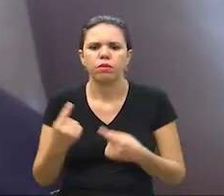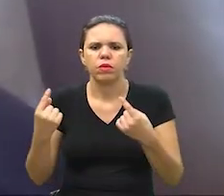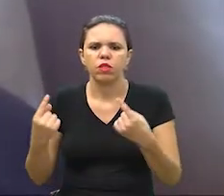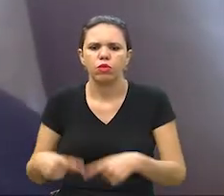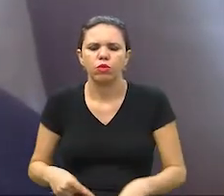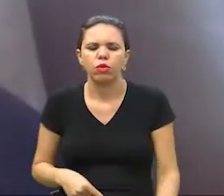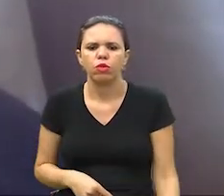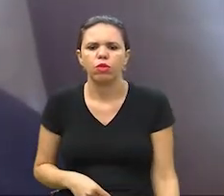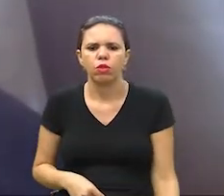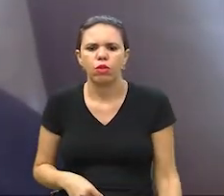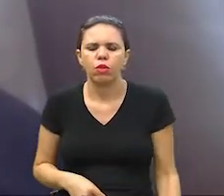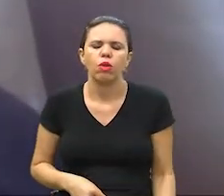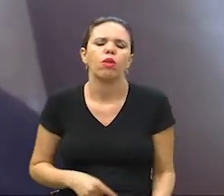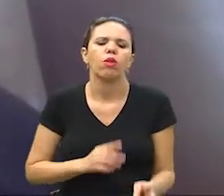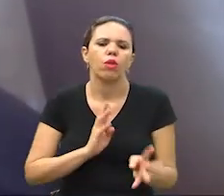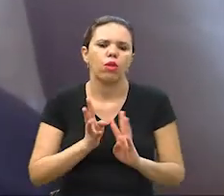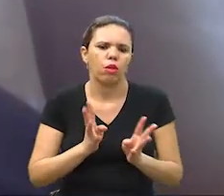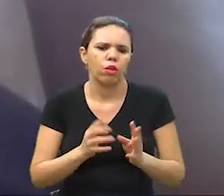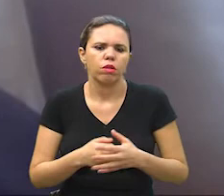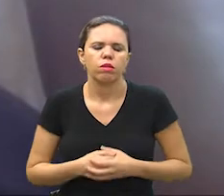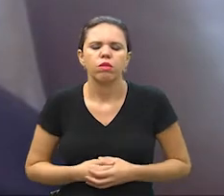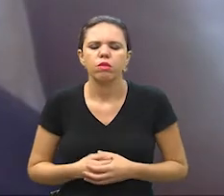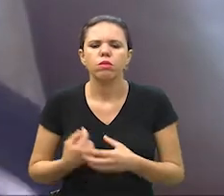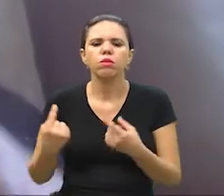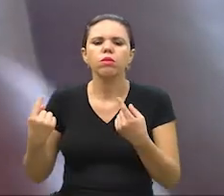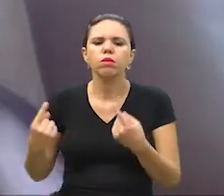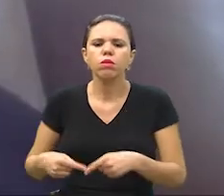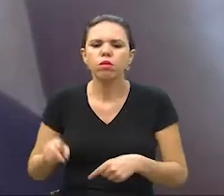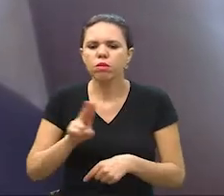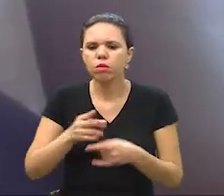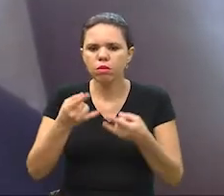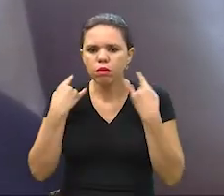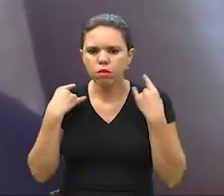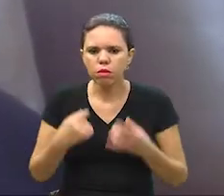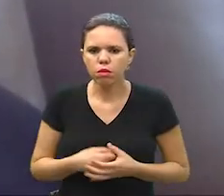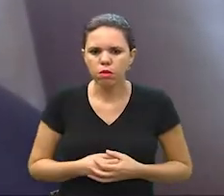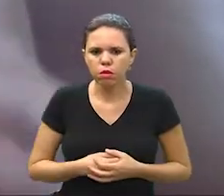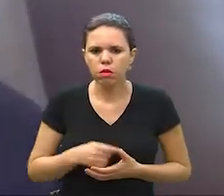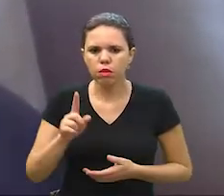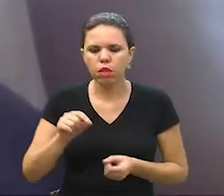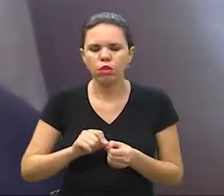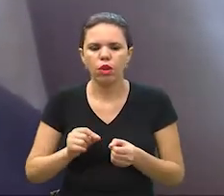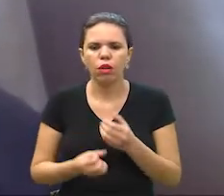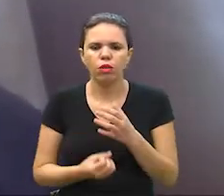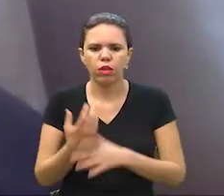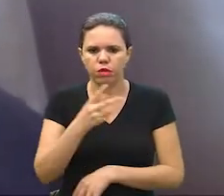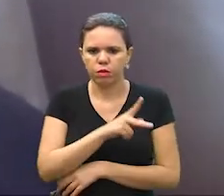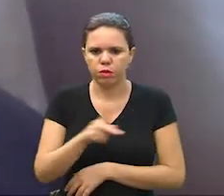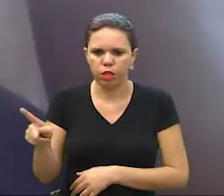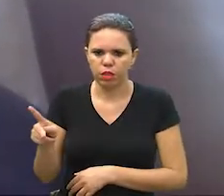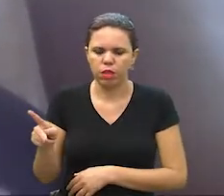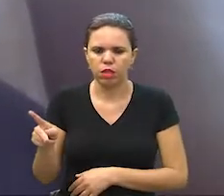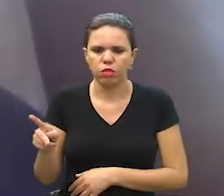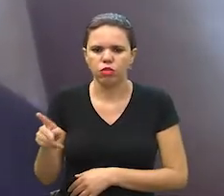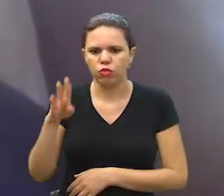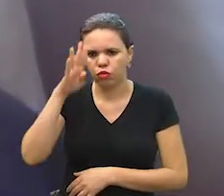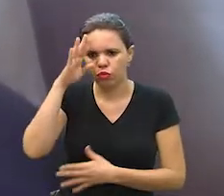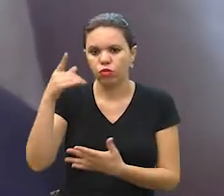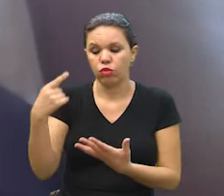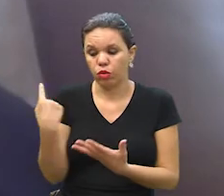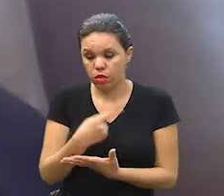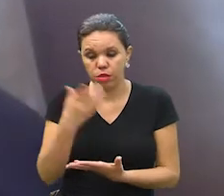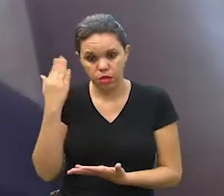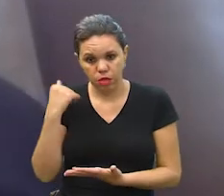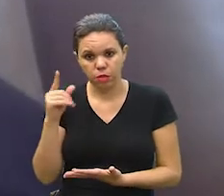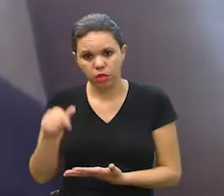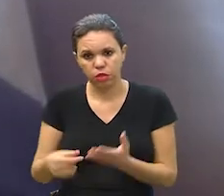contra o controle de aglomeração, contra o uso de máscara, porque isso foi feito por o presidente. Nós temos que assumir isso.